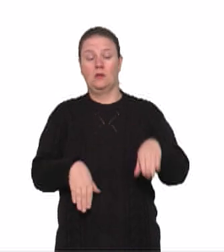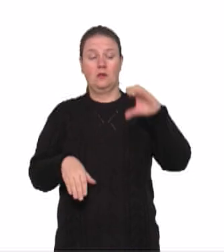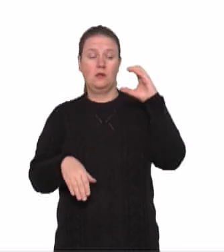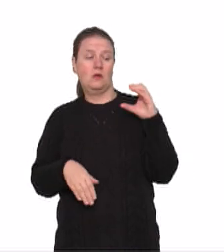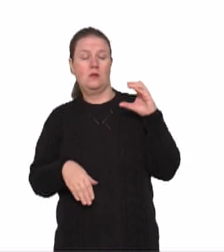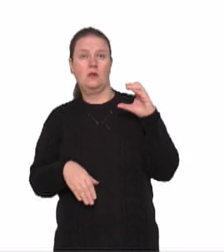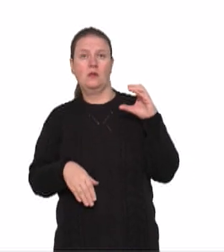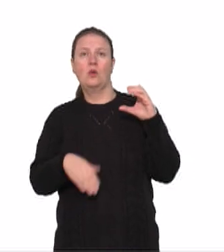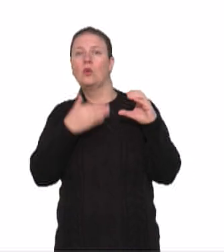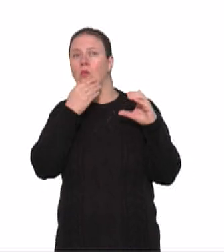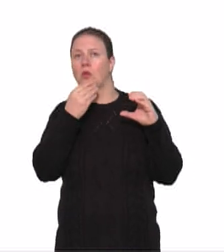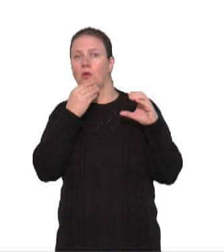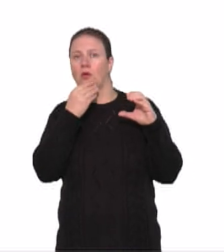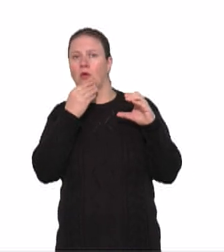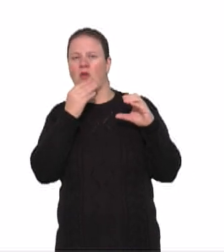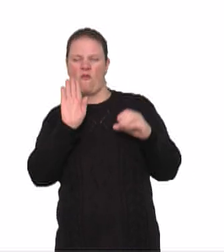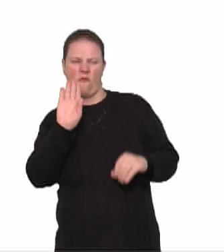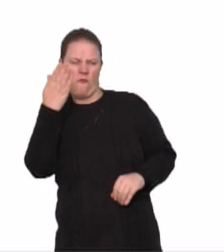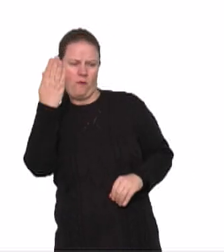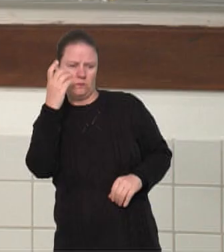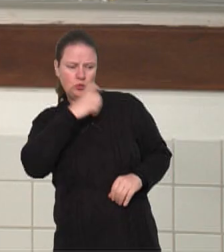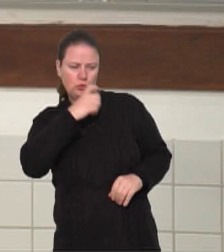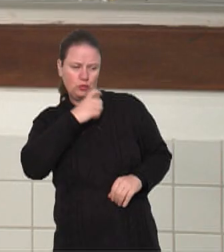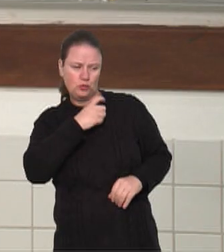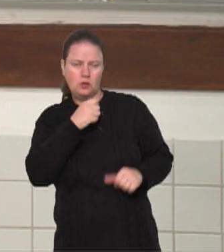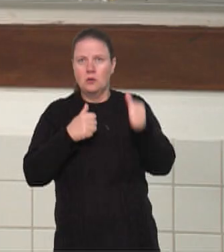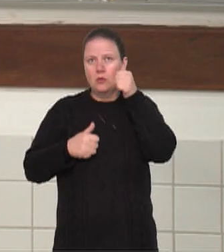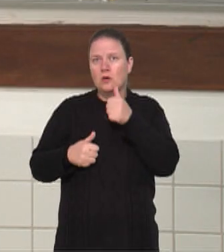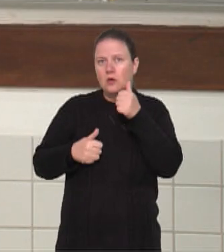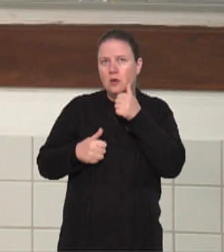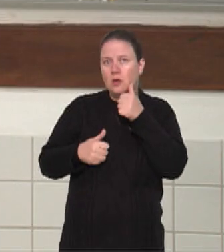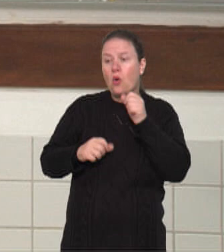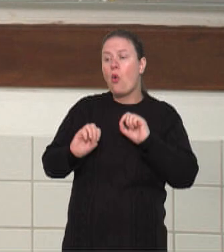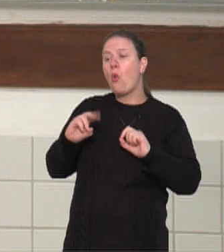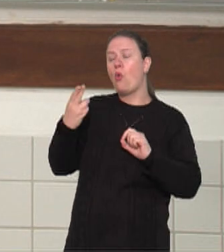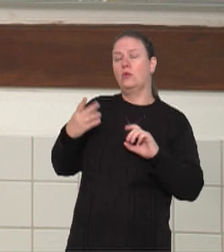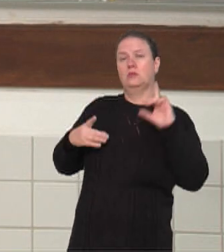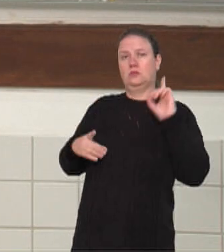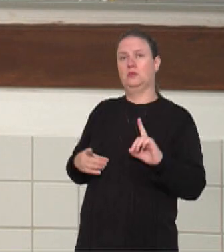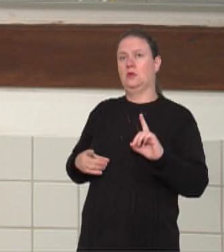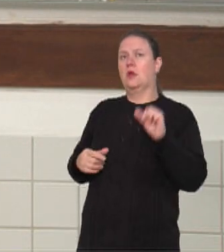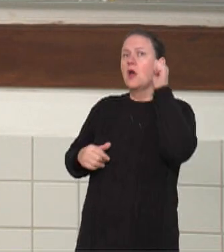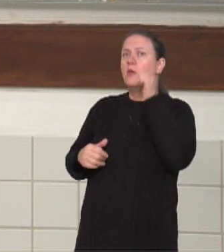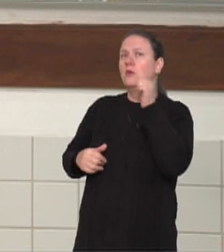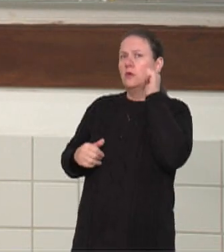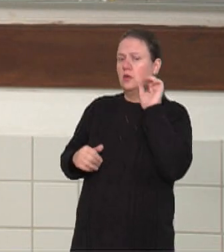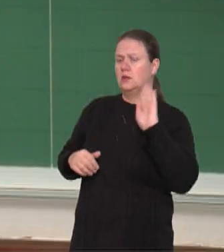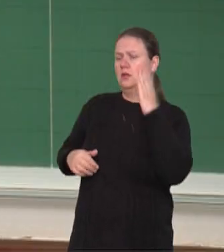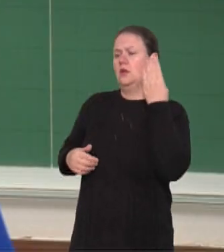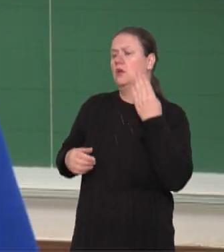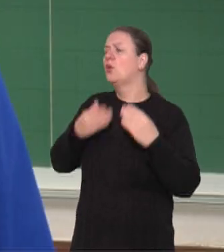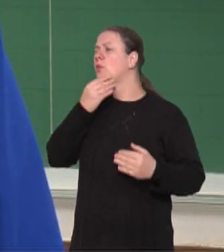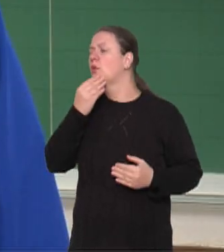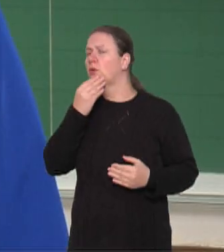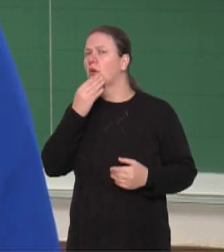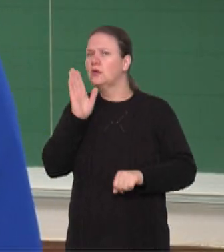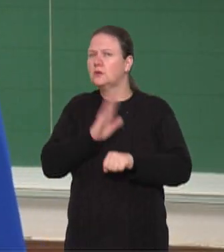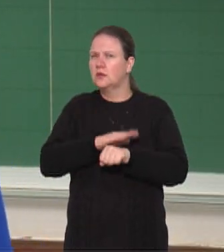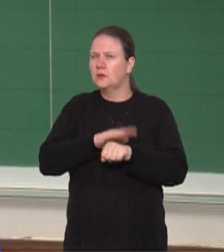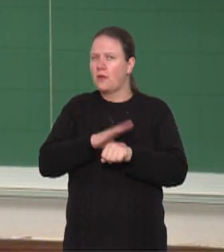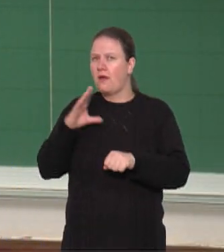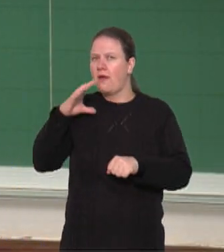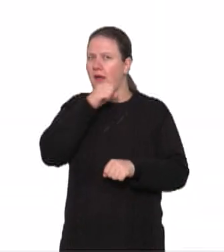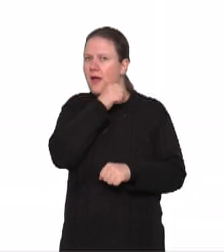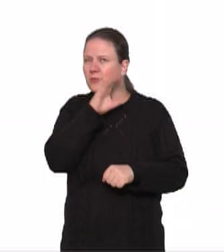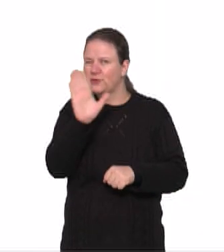C. Romeu traiu Julieta? Ou D. Julieta traiu Romeu? Essa é fácil, né, pessoal? Só um tempinho, então, mais curto para